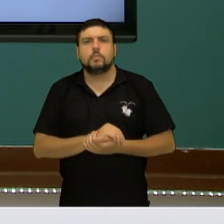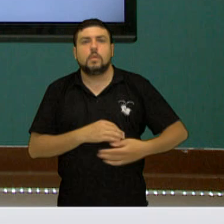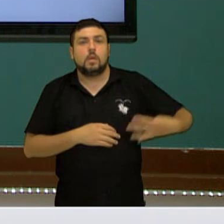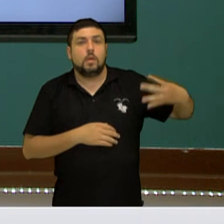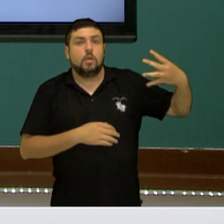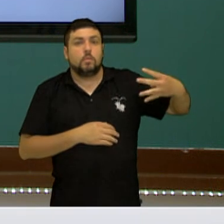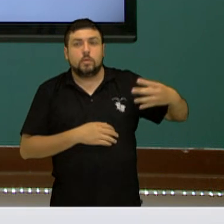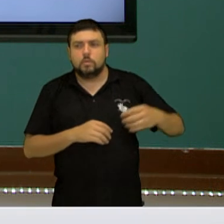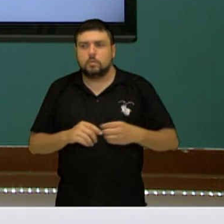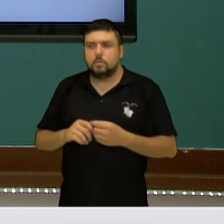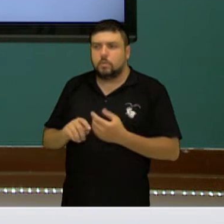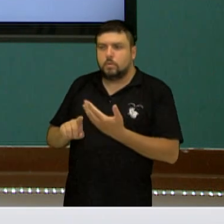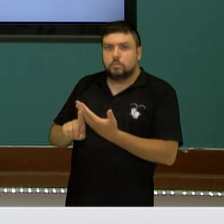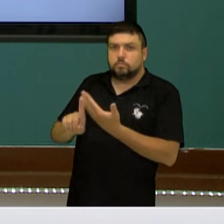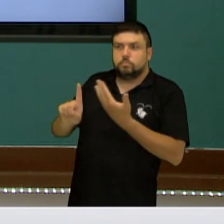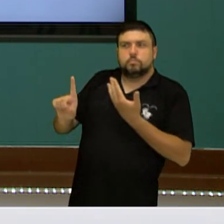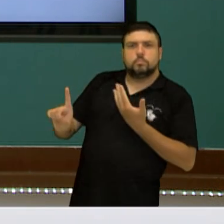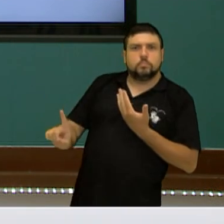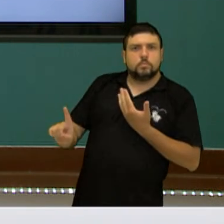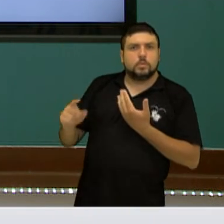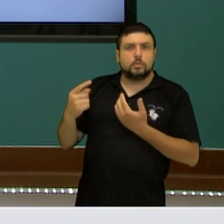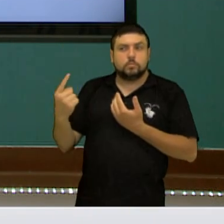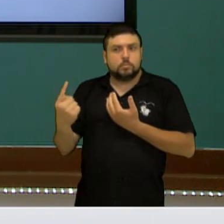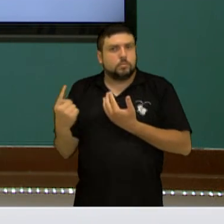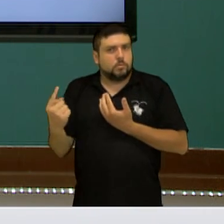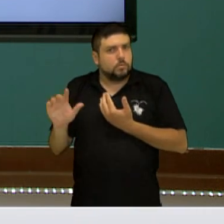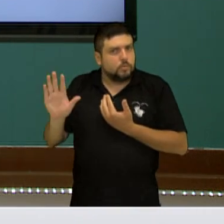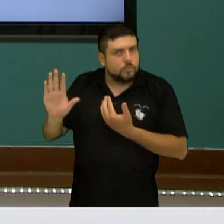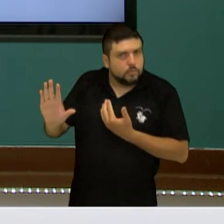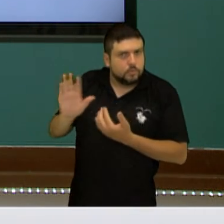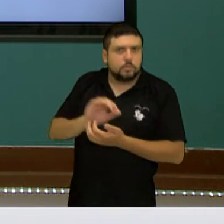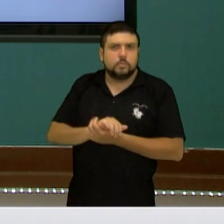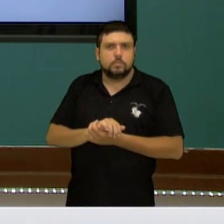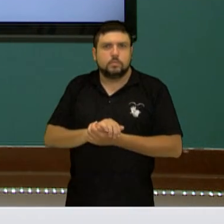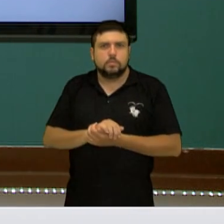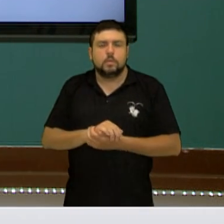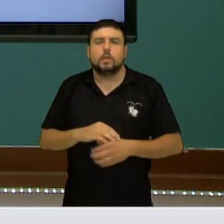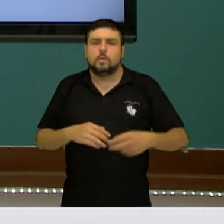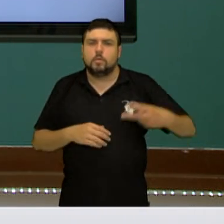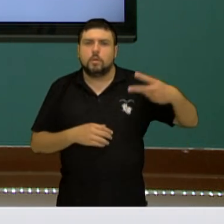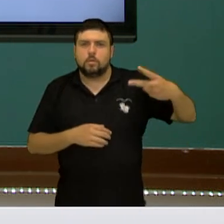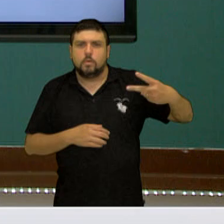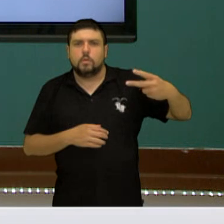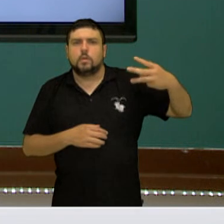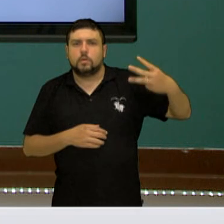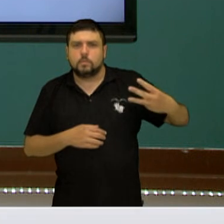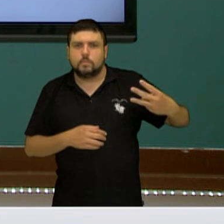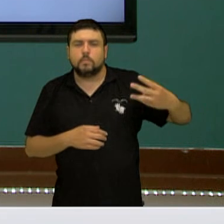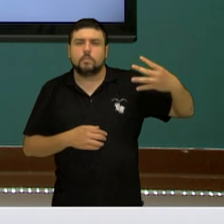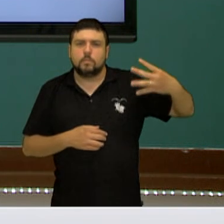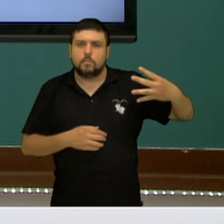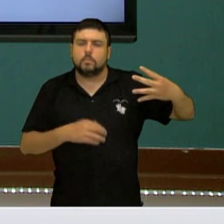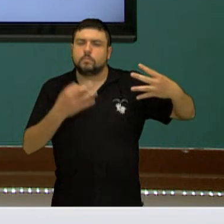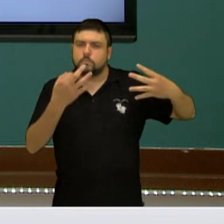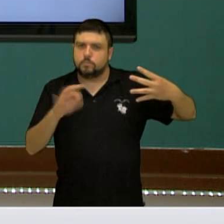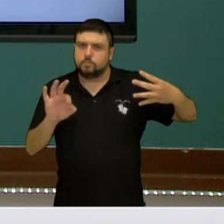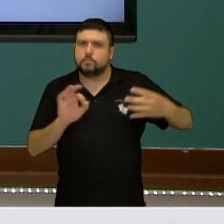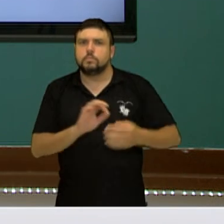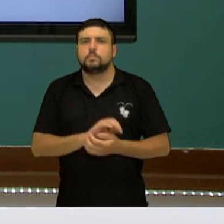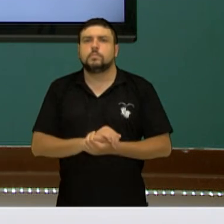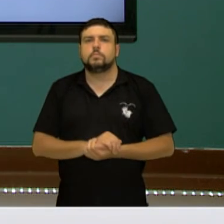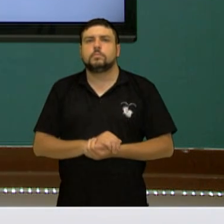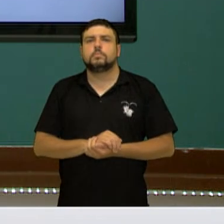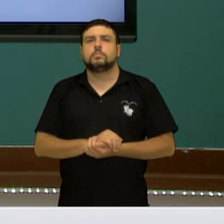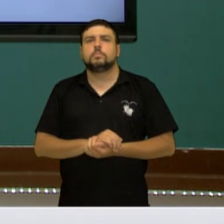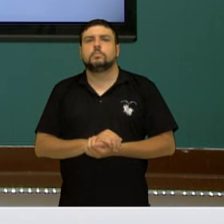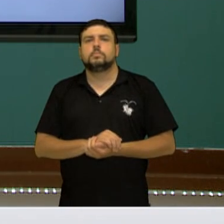ficar isolado. Isso também. Então, eu tenho como corretas a 2, a 3 e a 4. Então, você